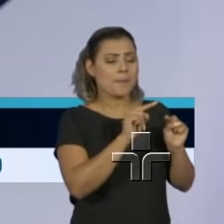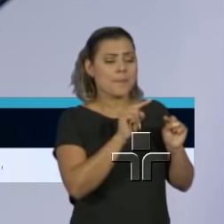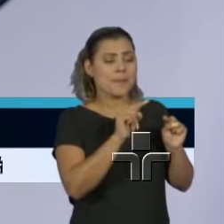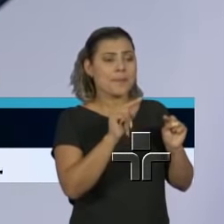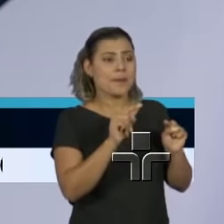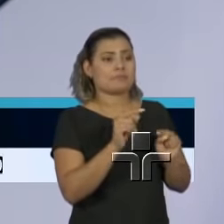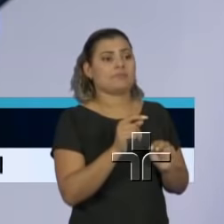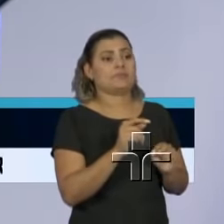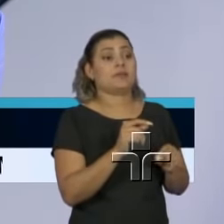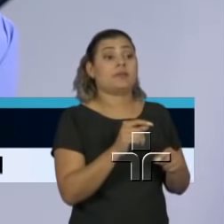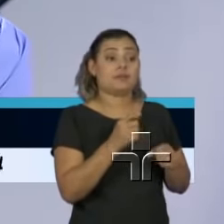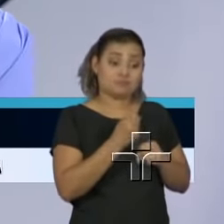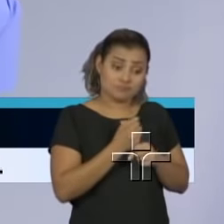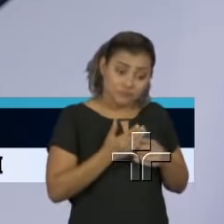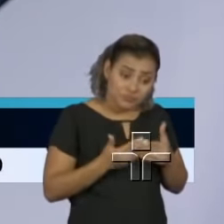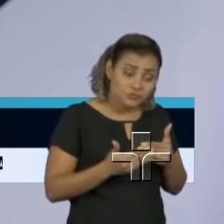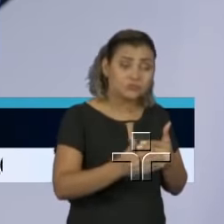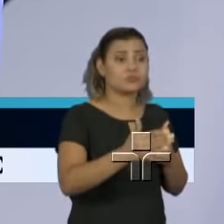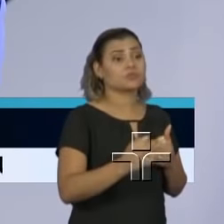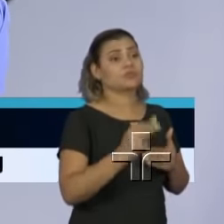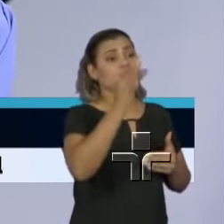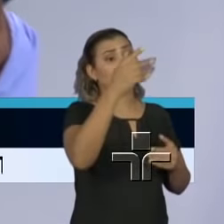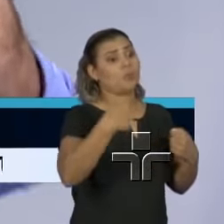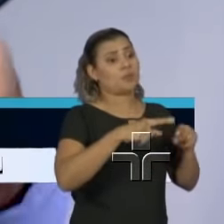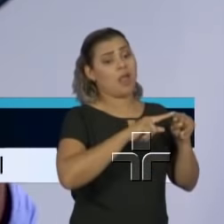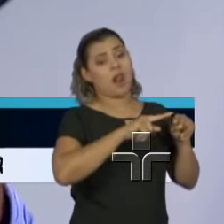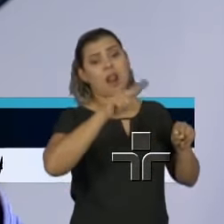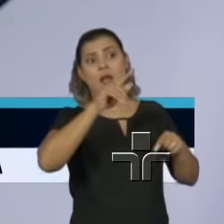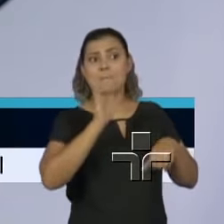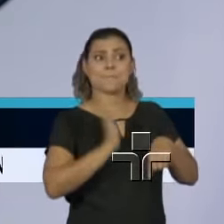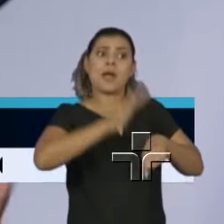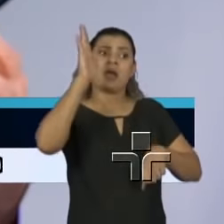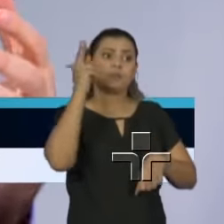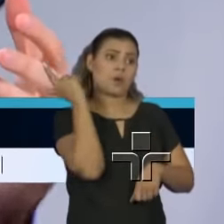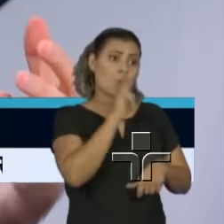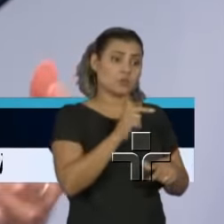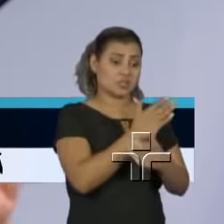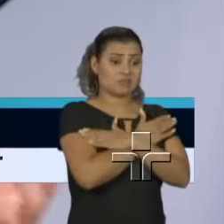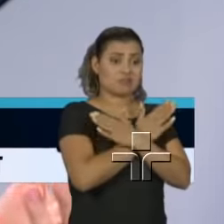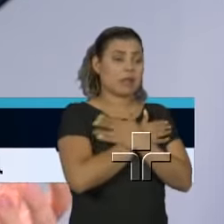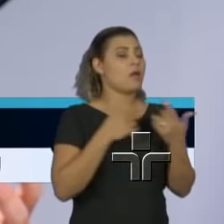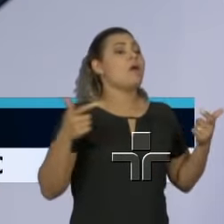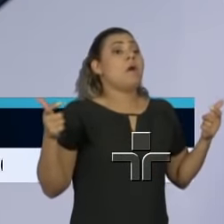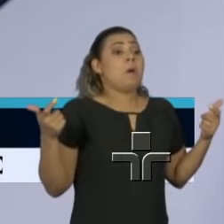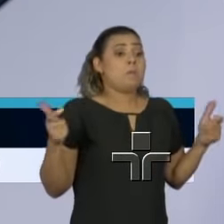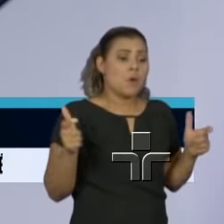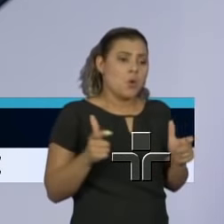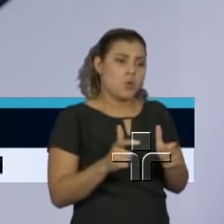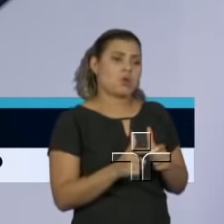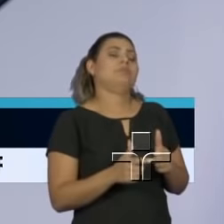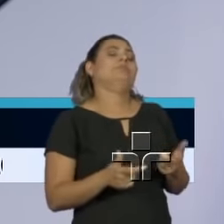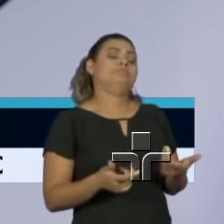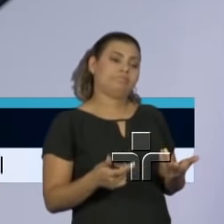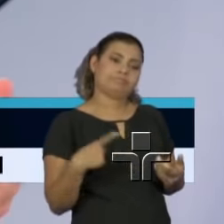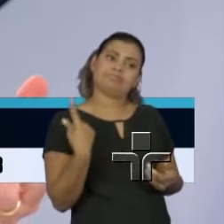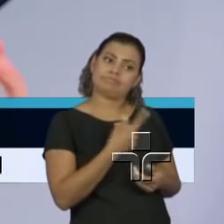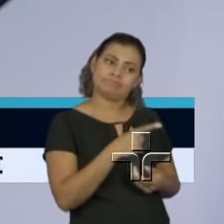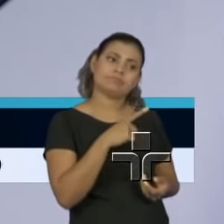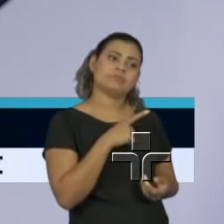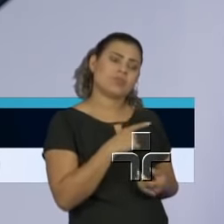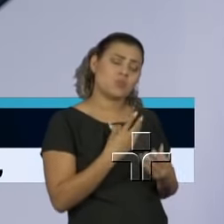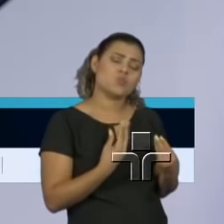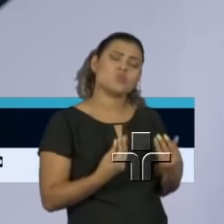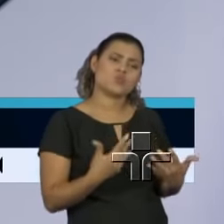do que isso nos anos para frente, para reduzir esse enorme estoque de desemprego que a gente tem